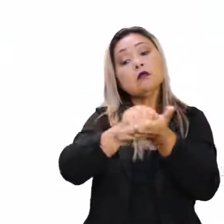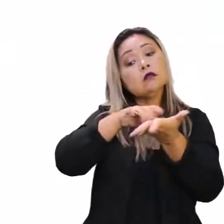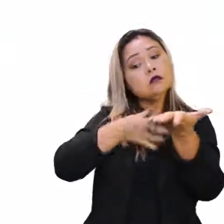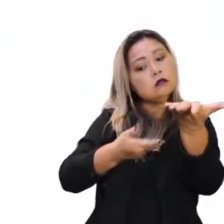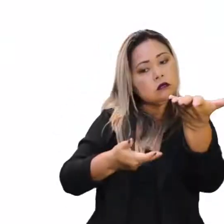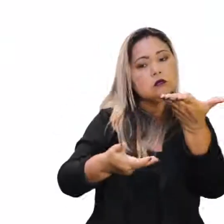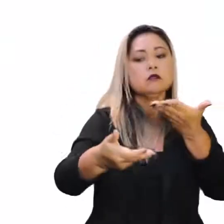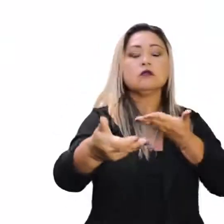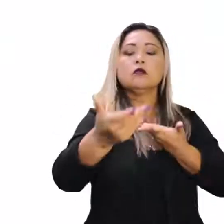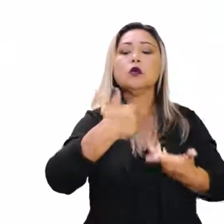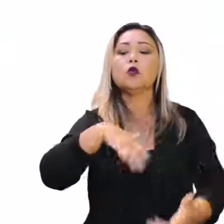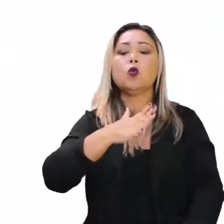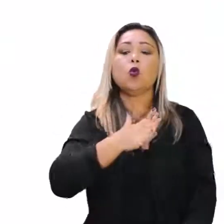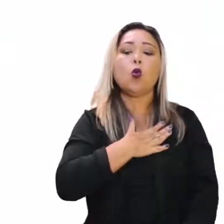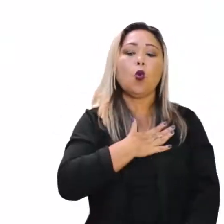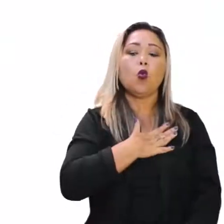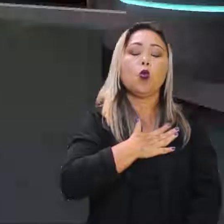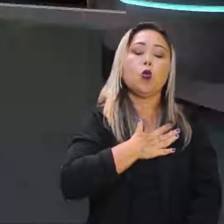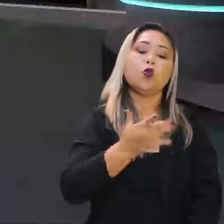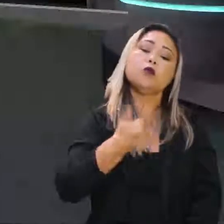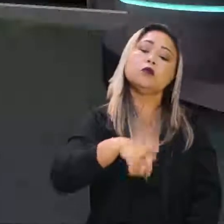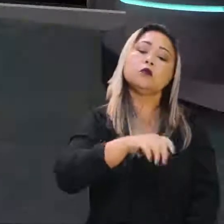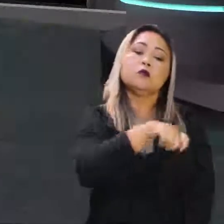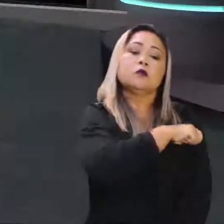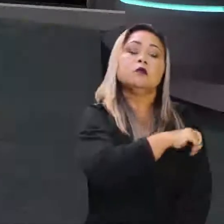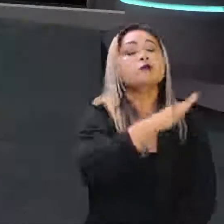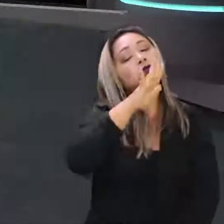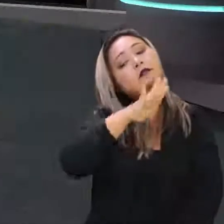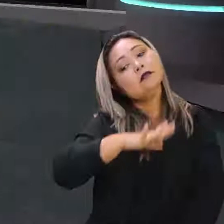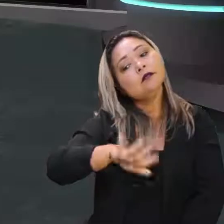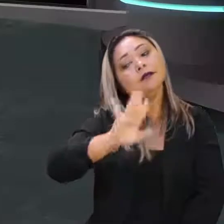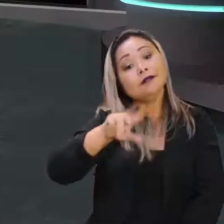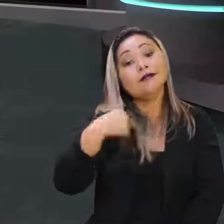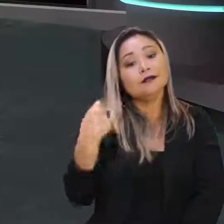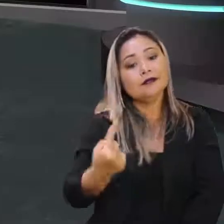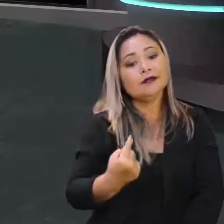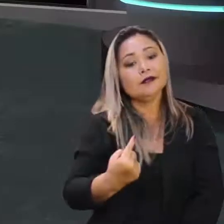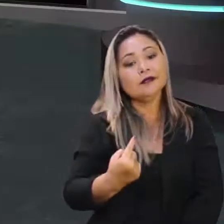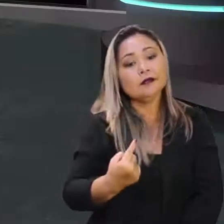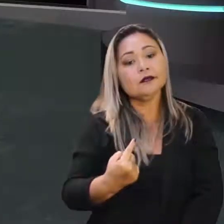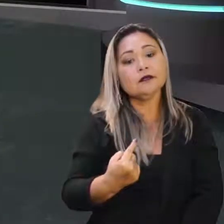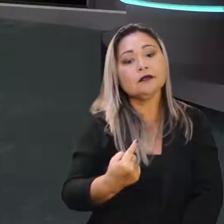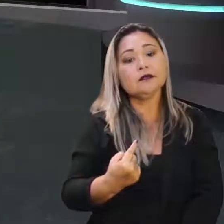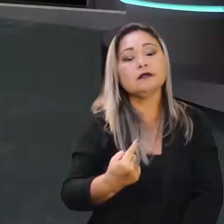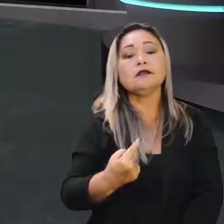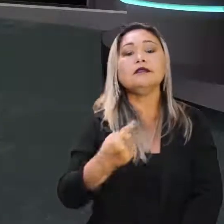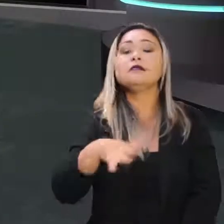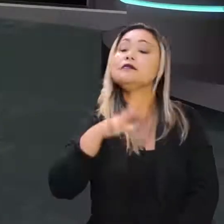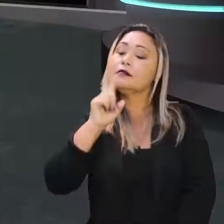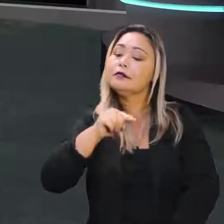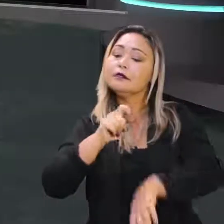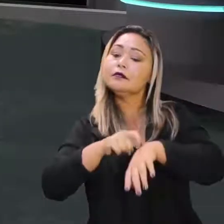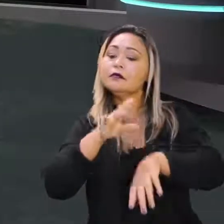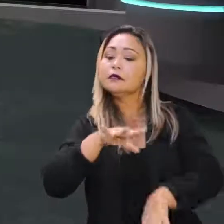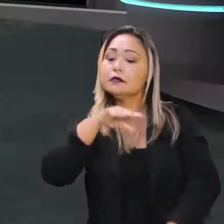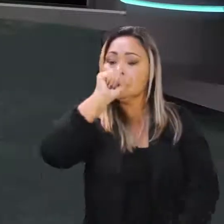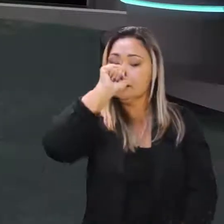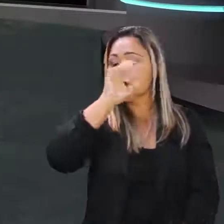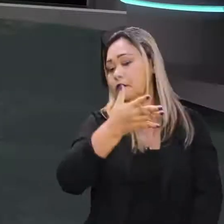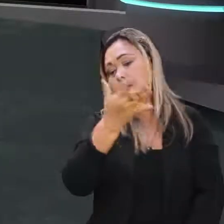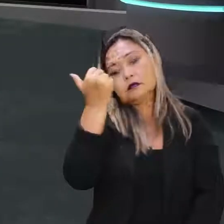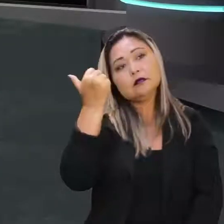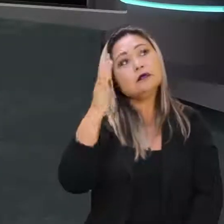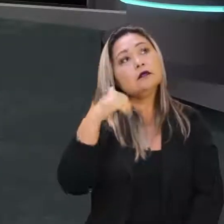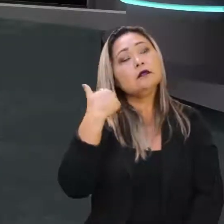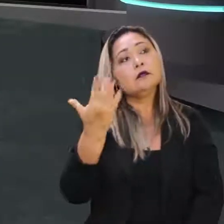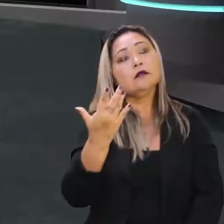interativa. Esse é um momento que eu gosto, porque eu sei que os alunos relaxam um pouquinho. Até a gente relaxa um pouco, né? Dá tempo de respirar. Vamos, então, ver